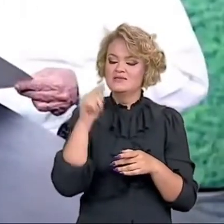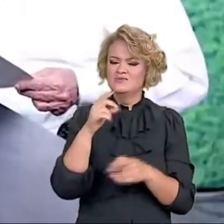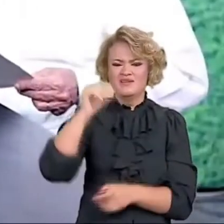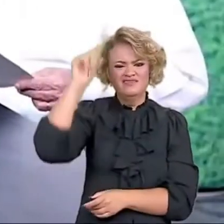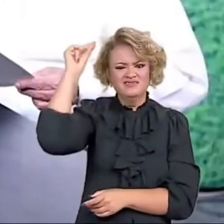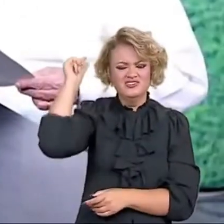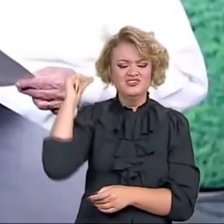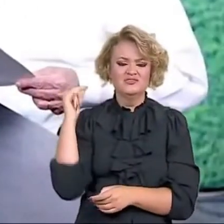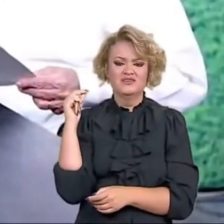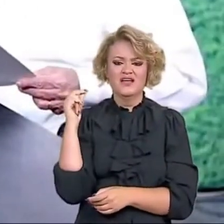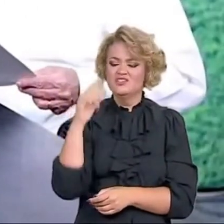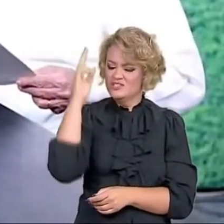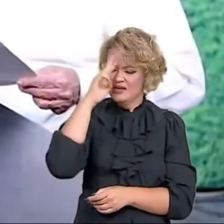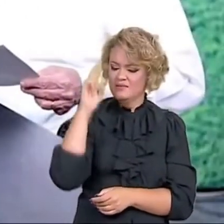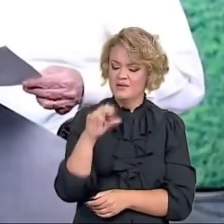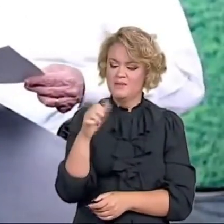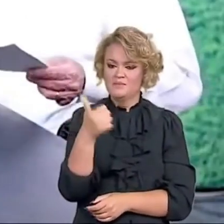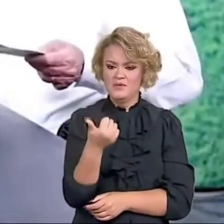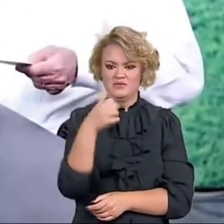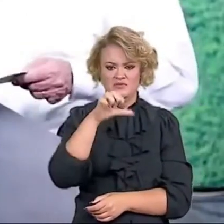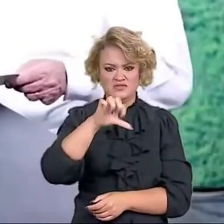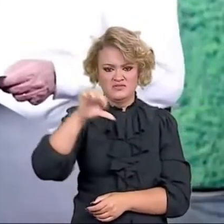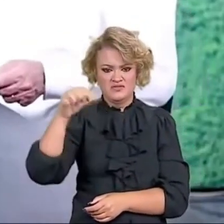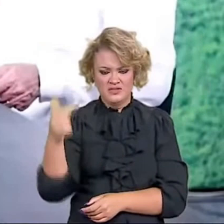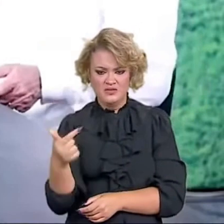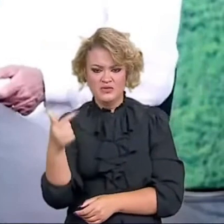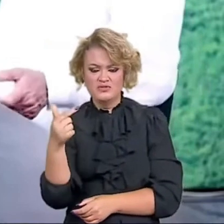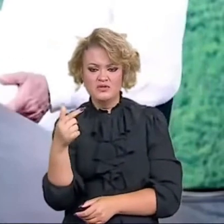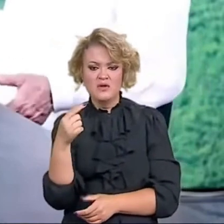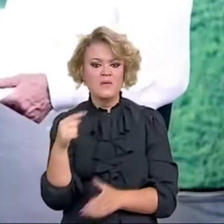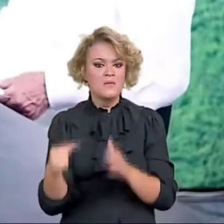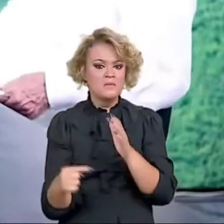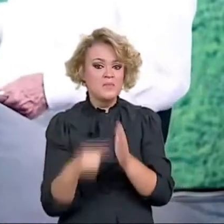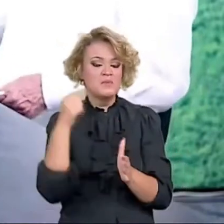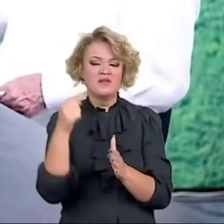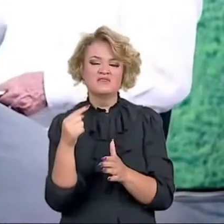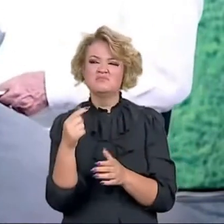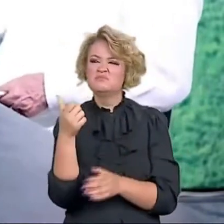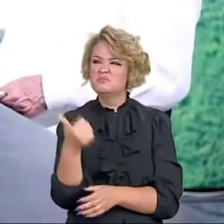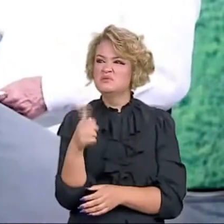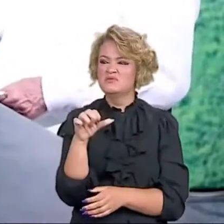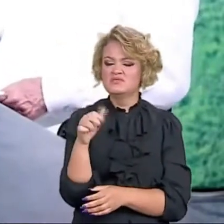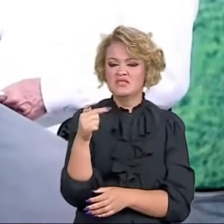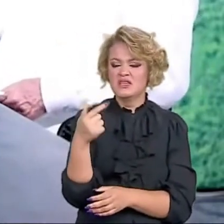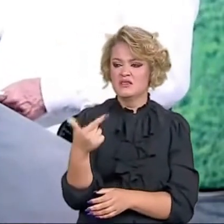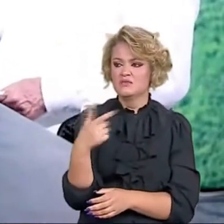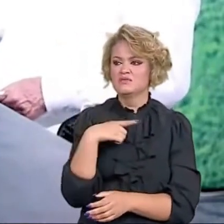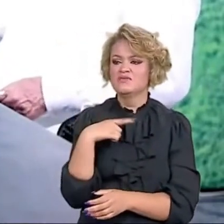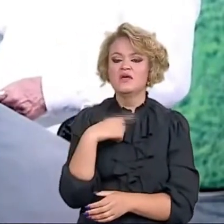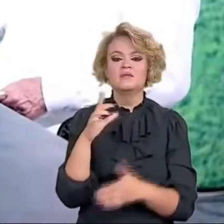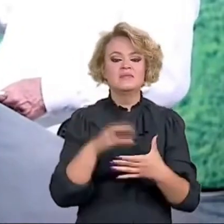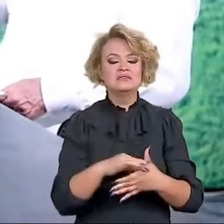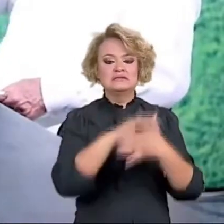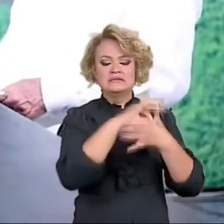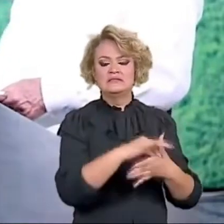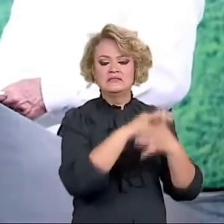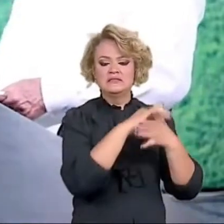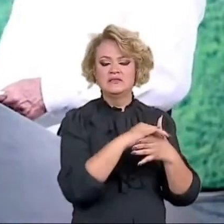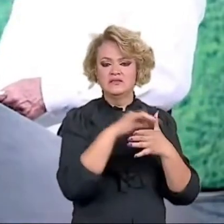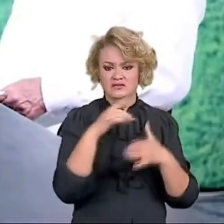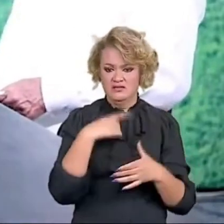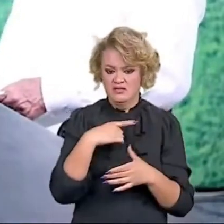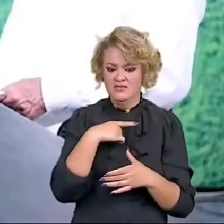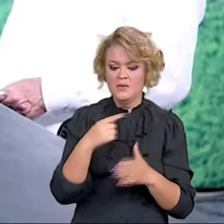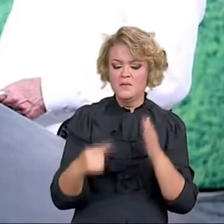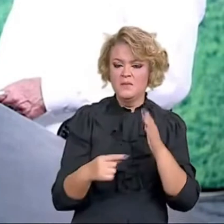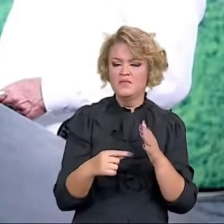em 92... Mas o primeiro grande encontro, teve em 72, mas o grande encontro com líderes de Estado, primeiro que falou de meio ambiente, foi de